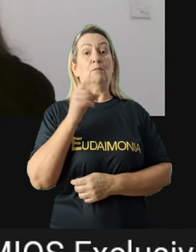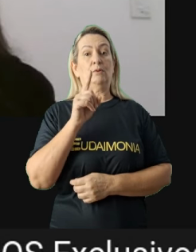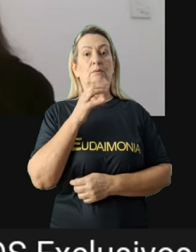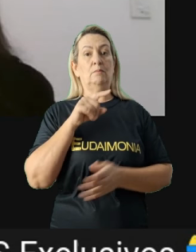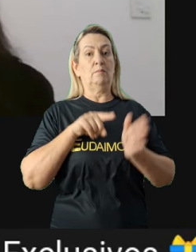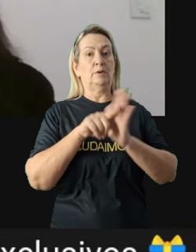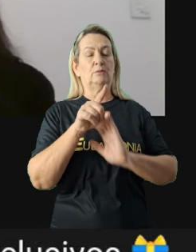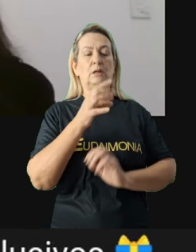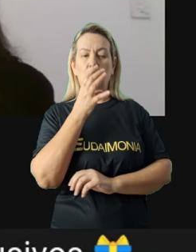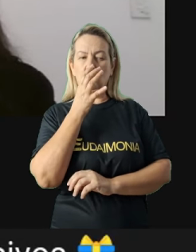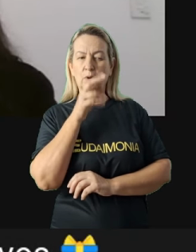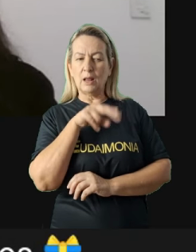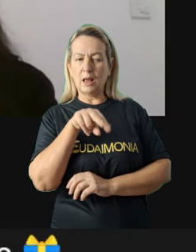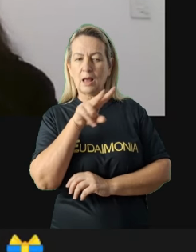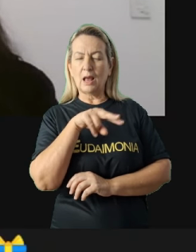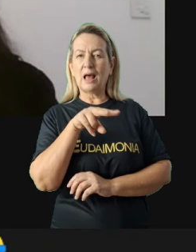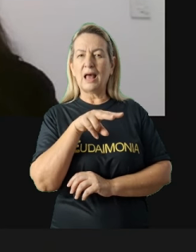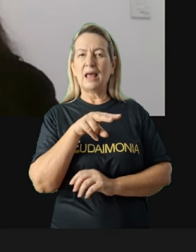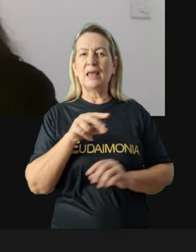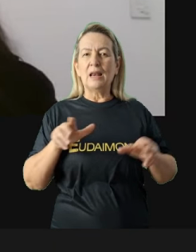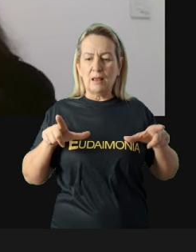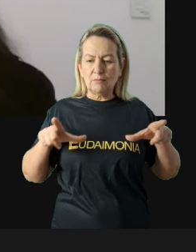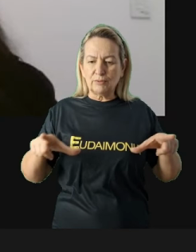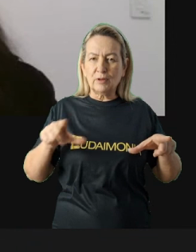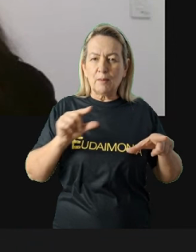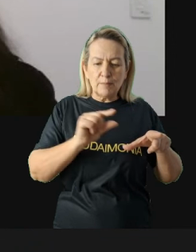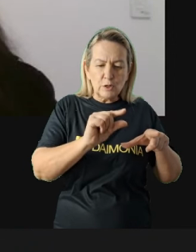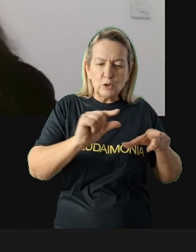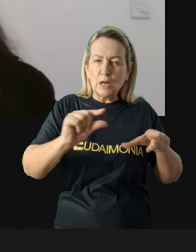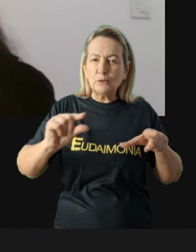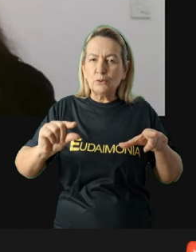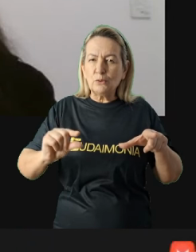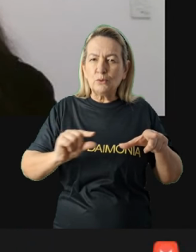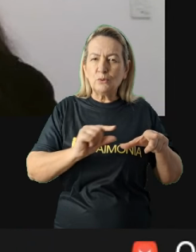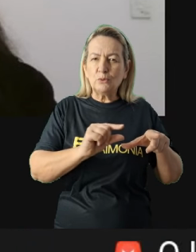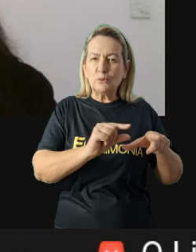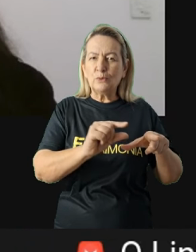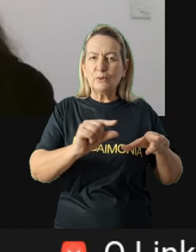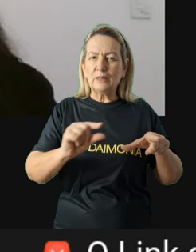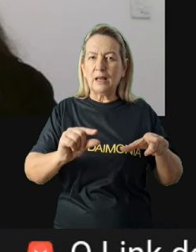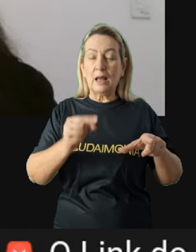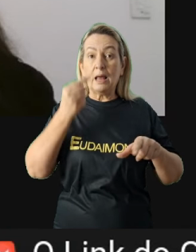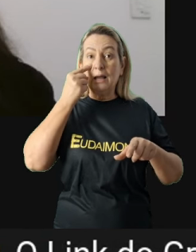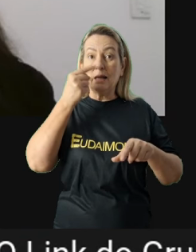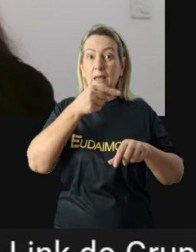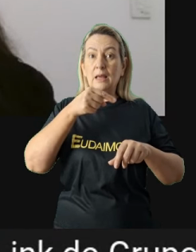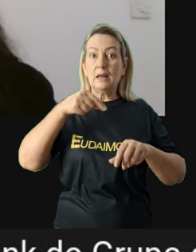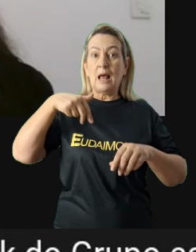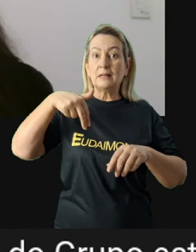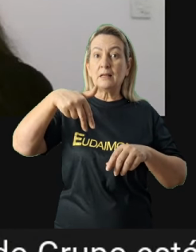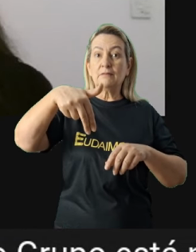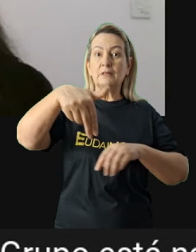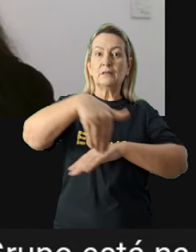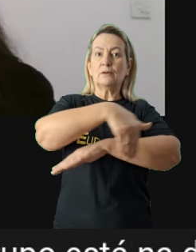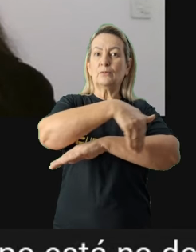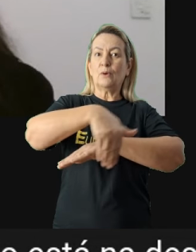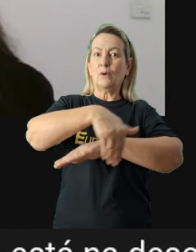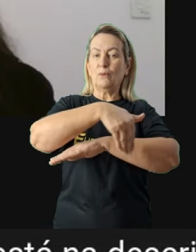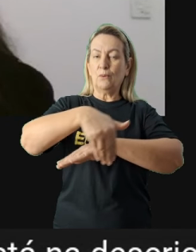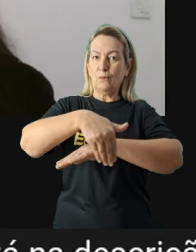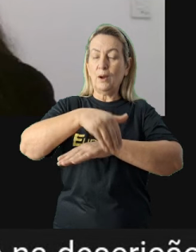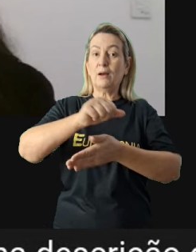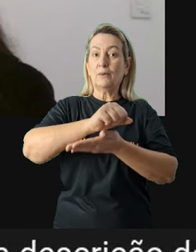assim, ele está indo para a escola, deve ter passado a noite toda montando essa maquete, e é muito bacana porque ele estava atravessando